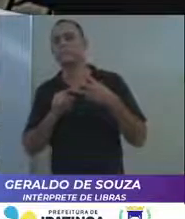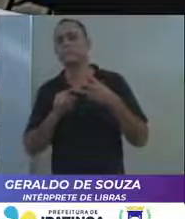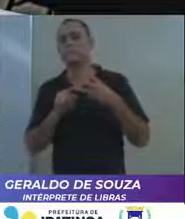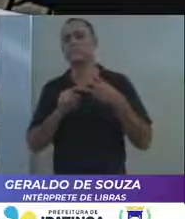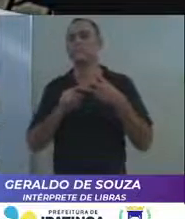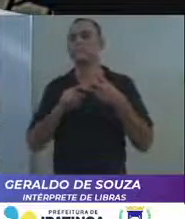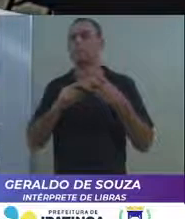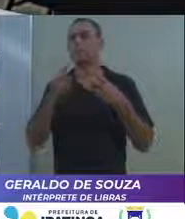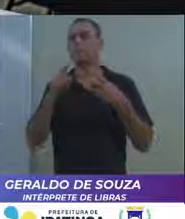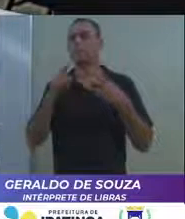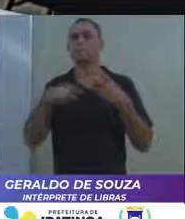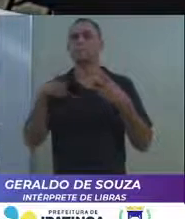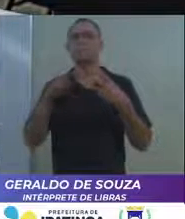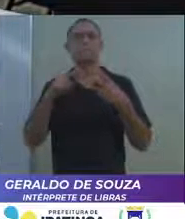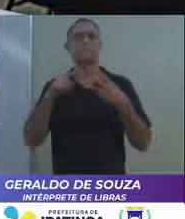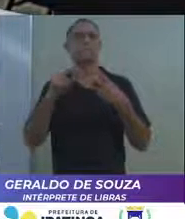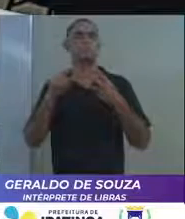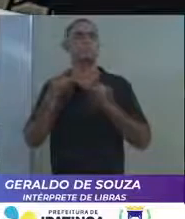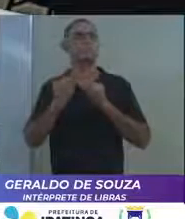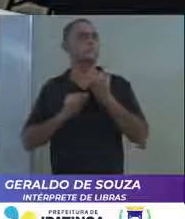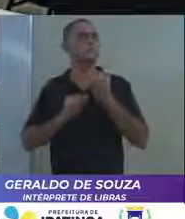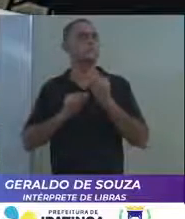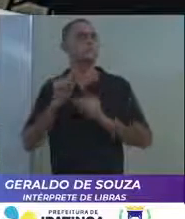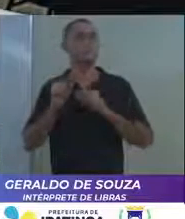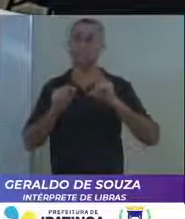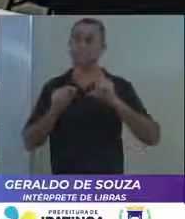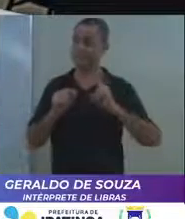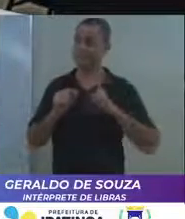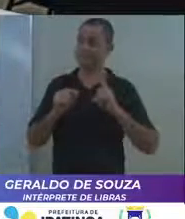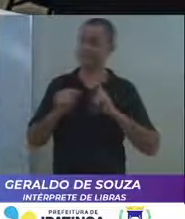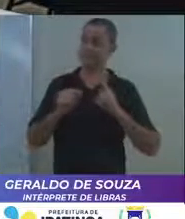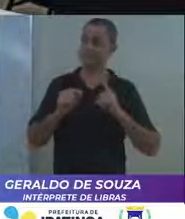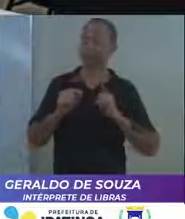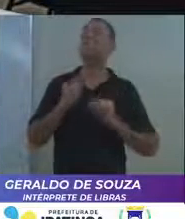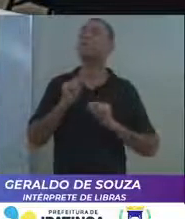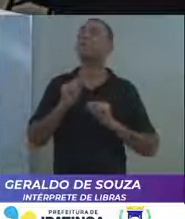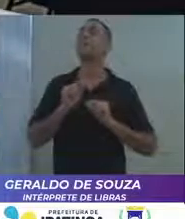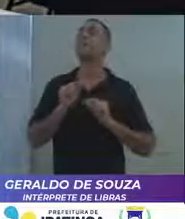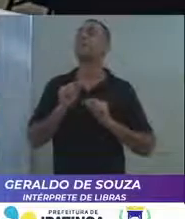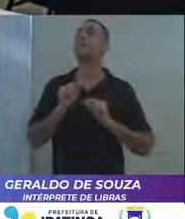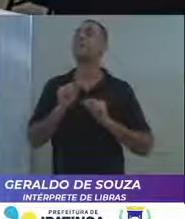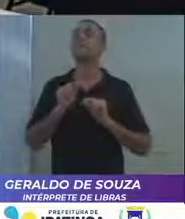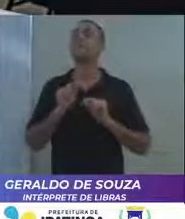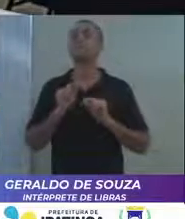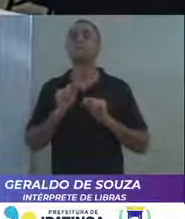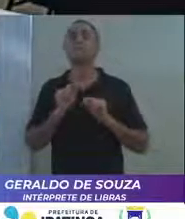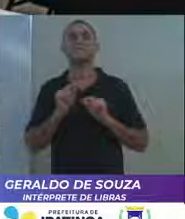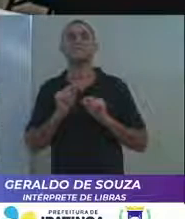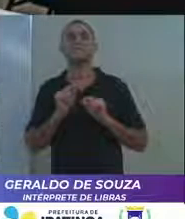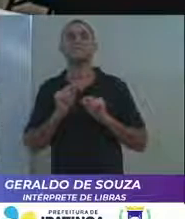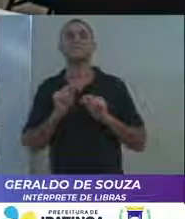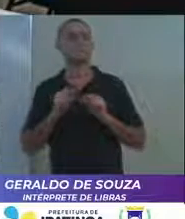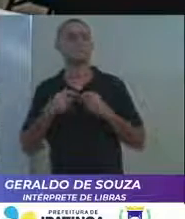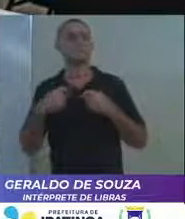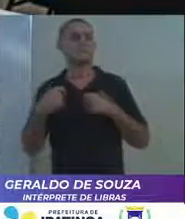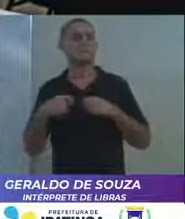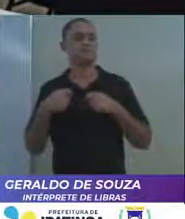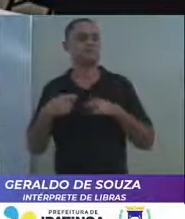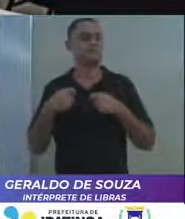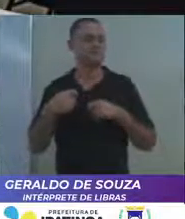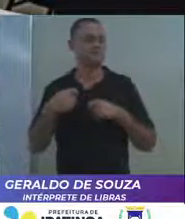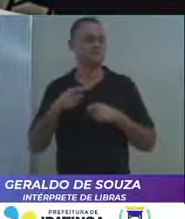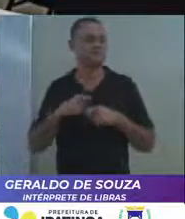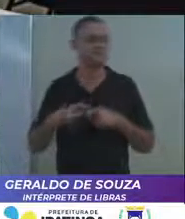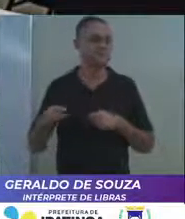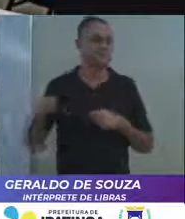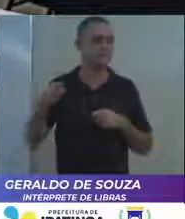tiveram COVID, né? Mas o que a gente tem é que a COVID, ela tem um impacto muito grande no